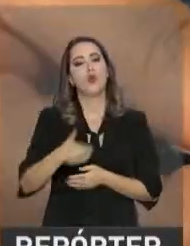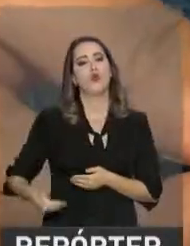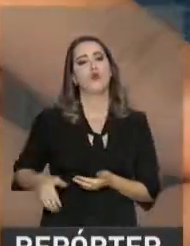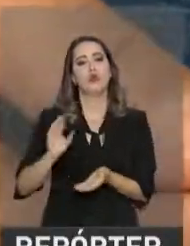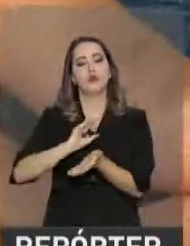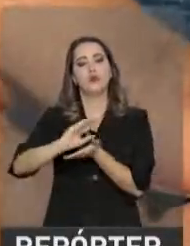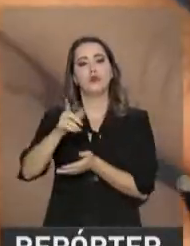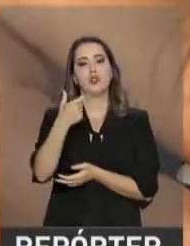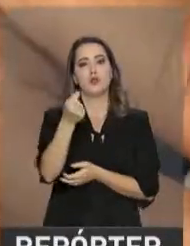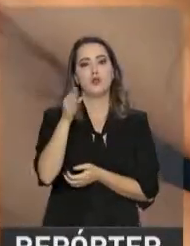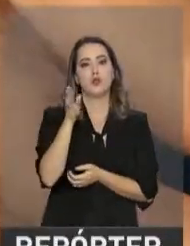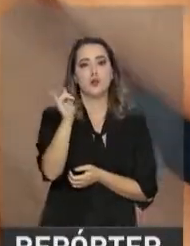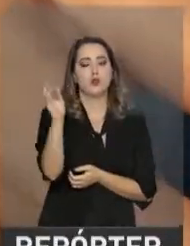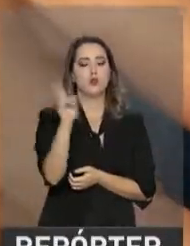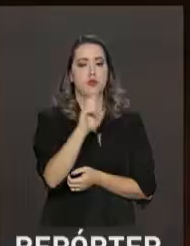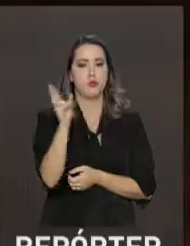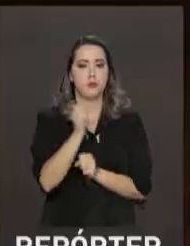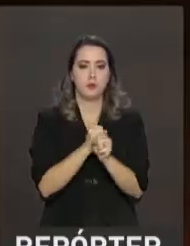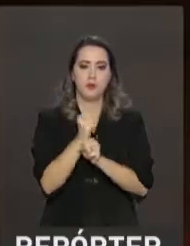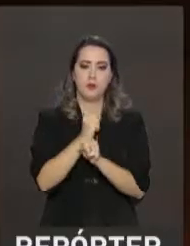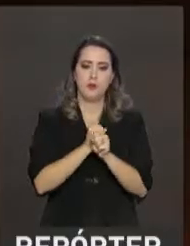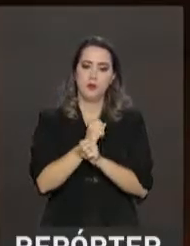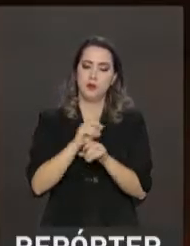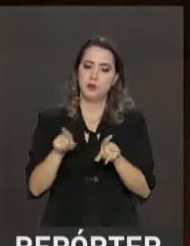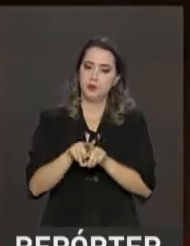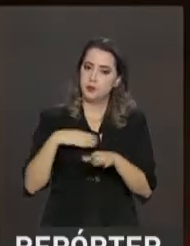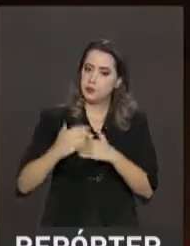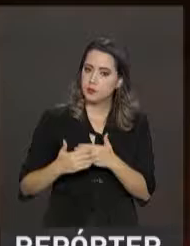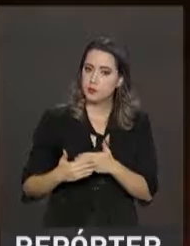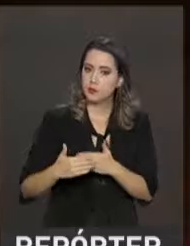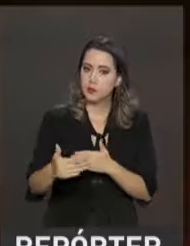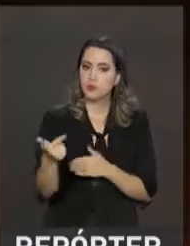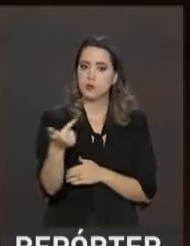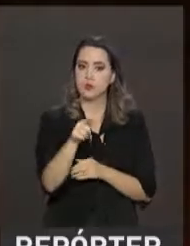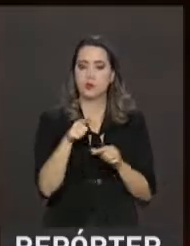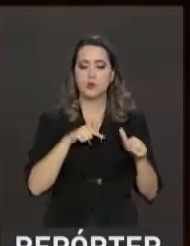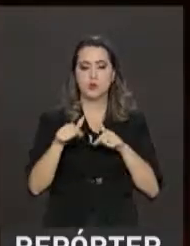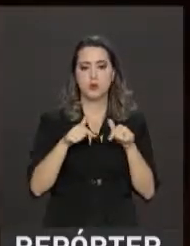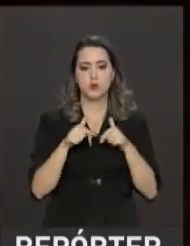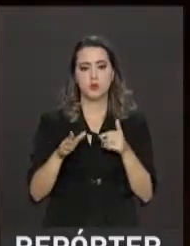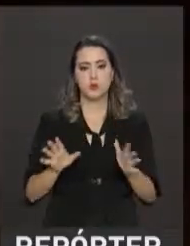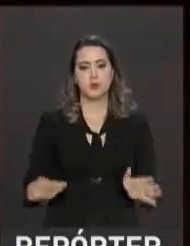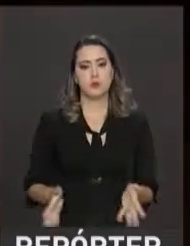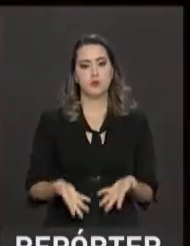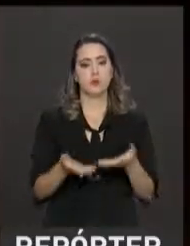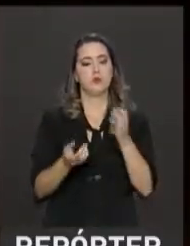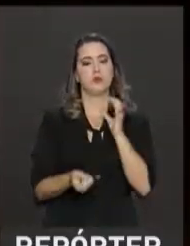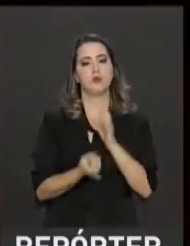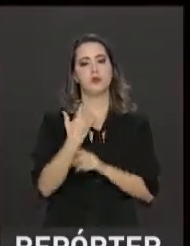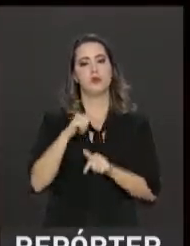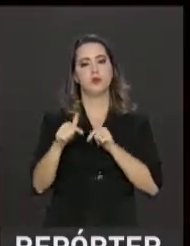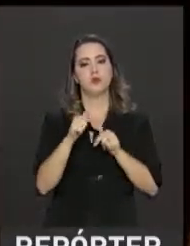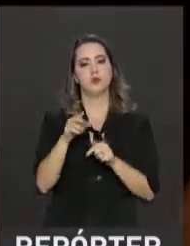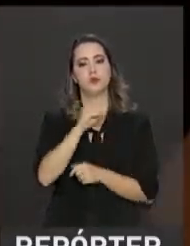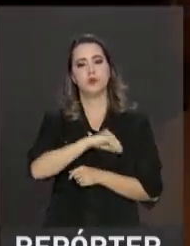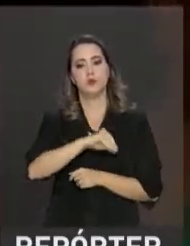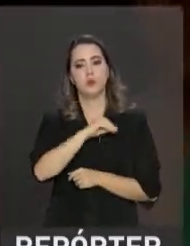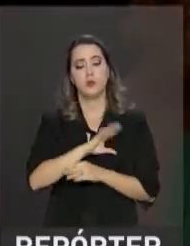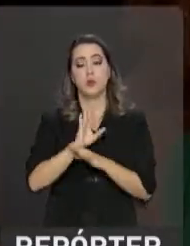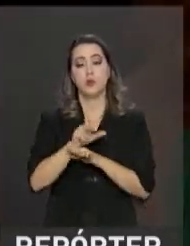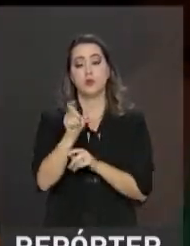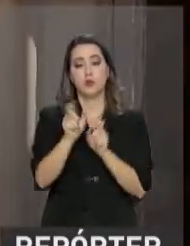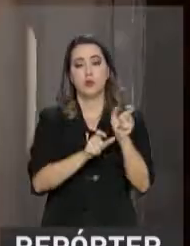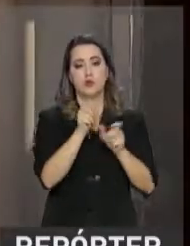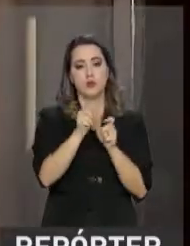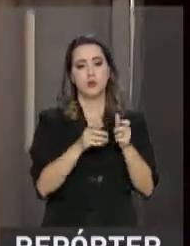de reais por ano e o governo também vem investindo em outras ações para gerar emprego e renda ajudando essas